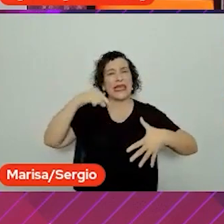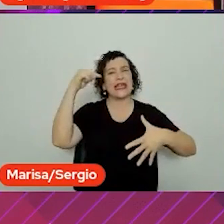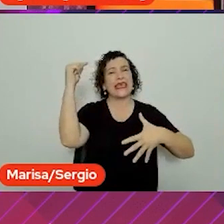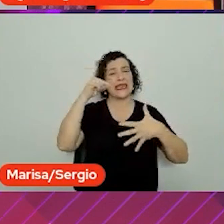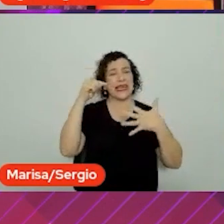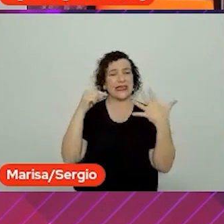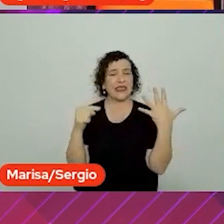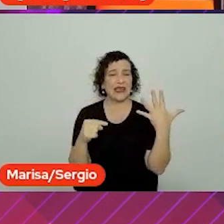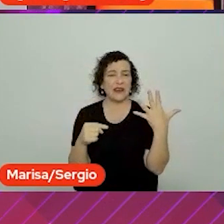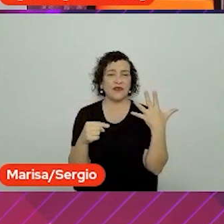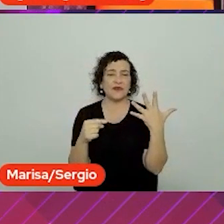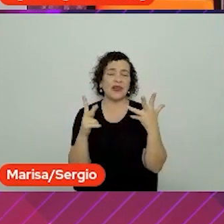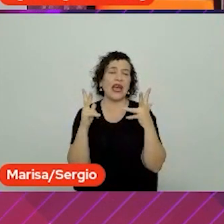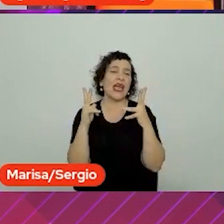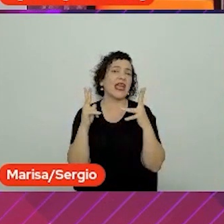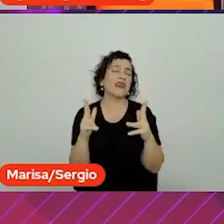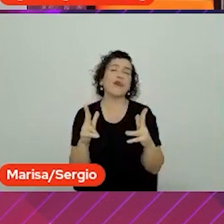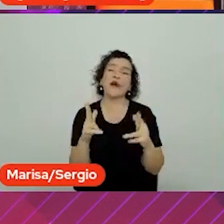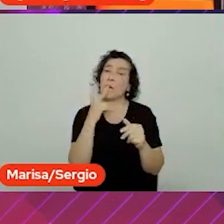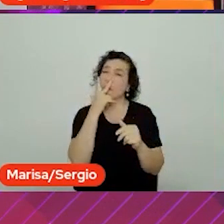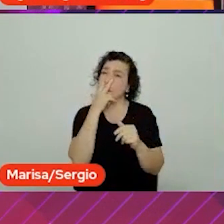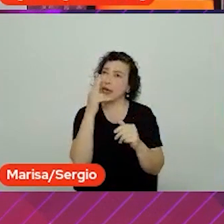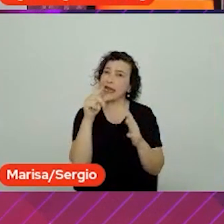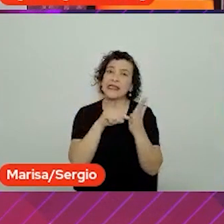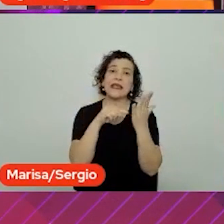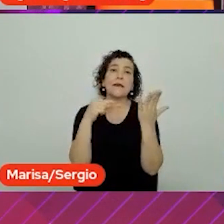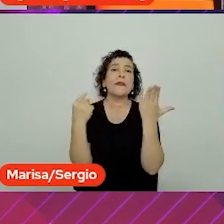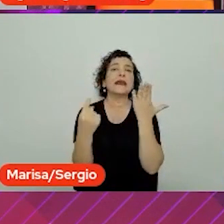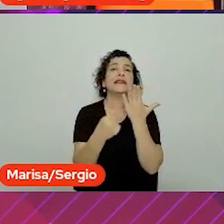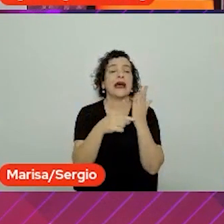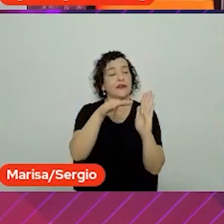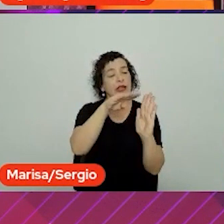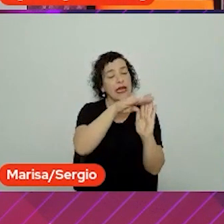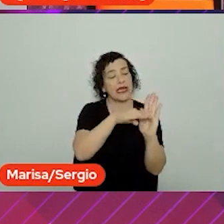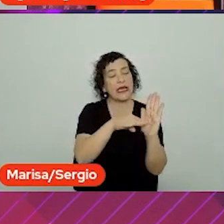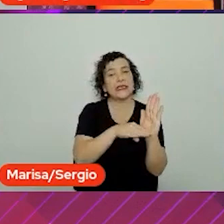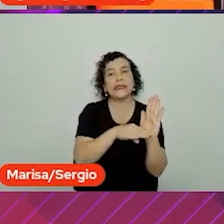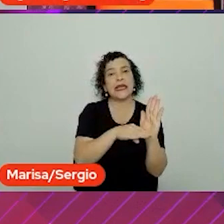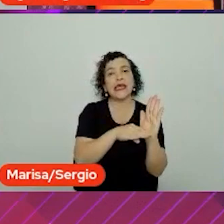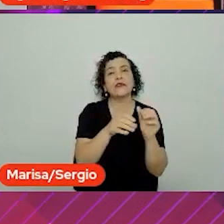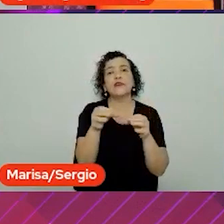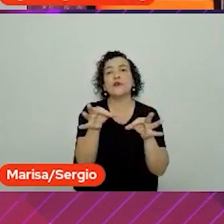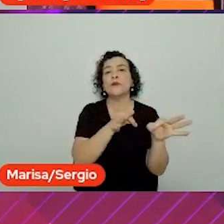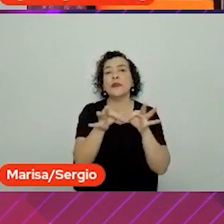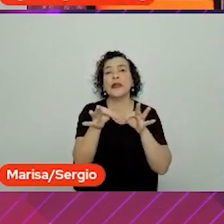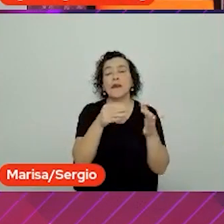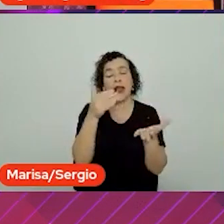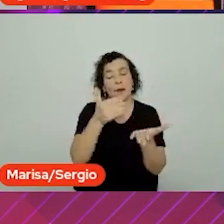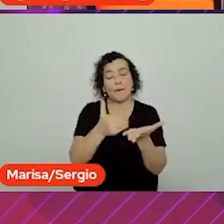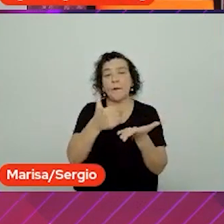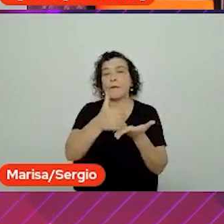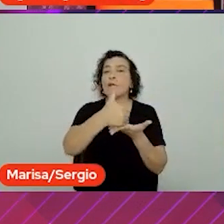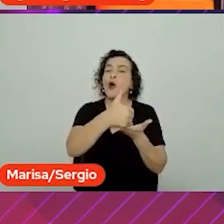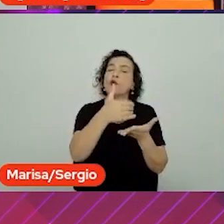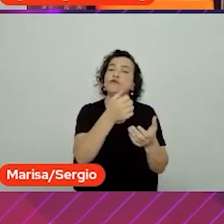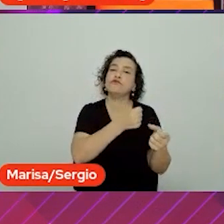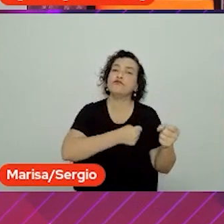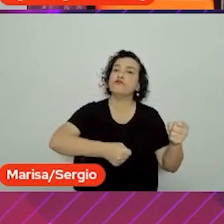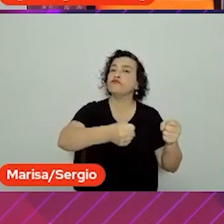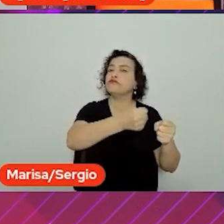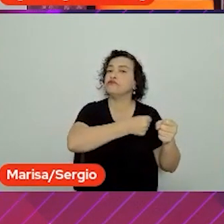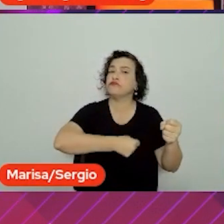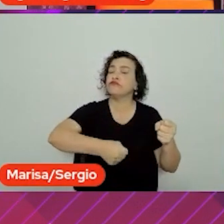como numa receita de bolo, simplesmente trazendo ali o que está nos guides, simplesmente fazendo com que